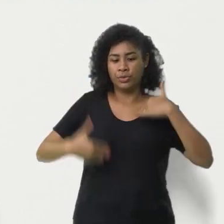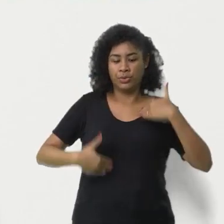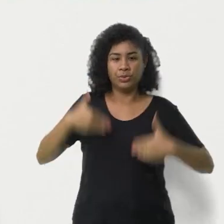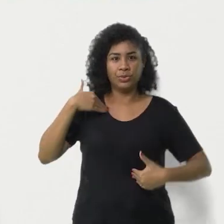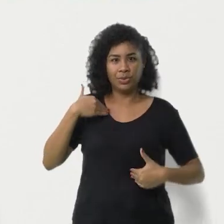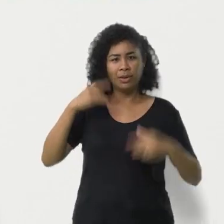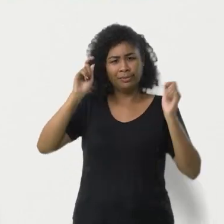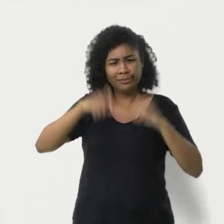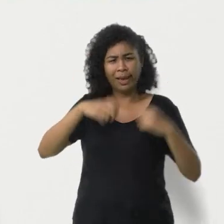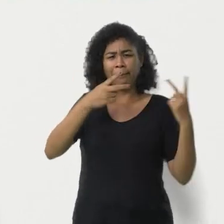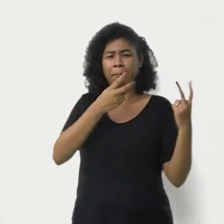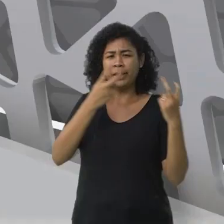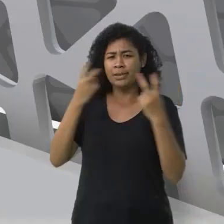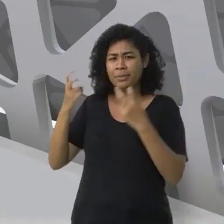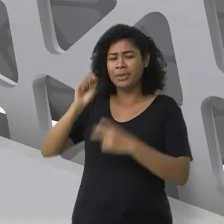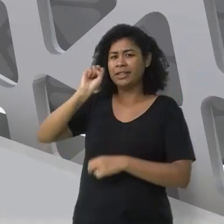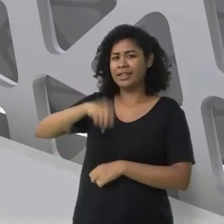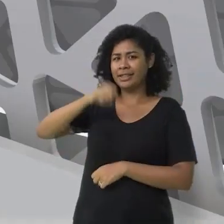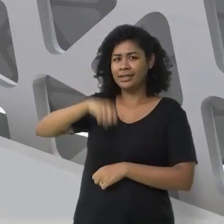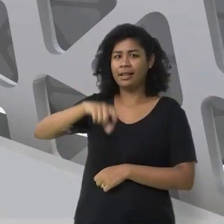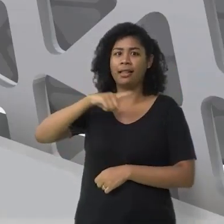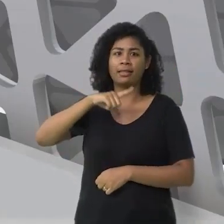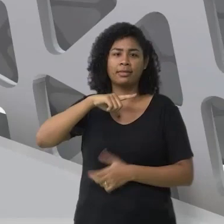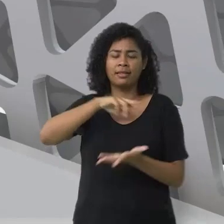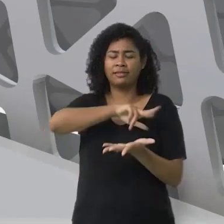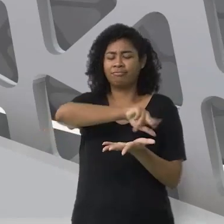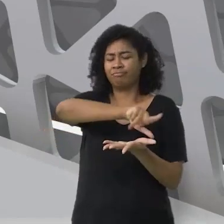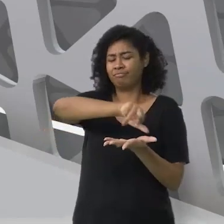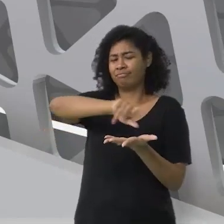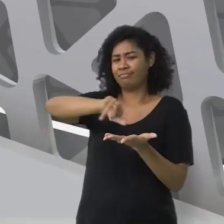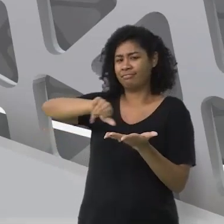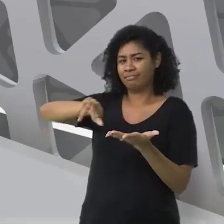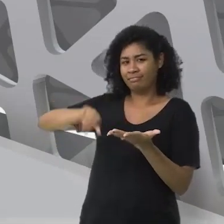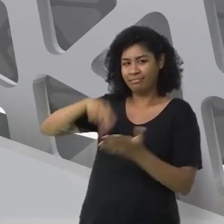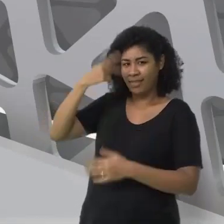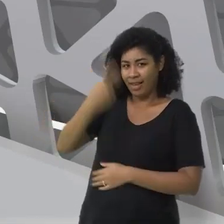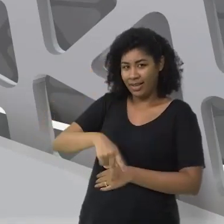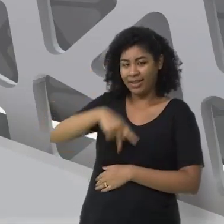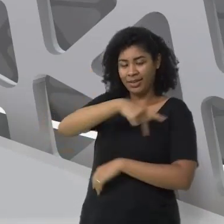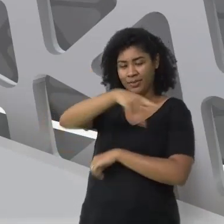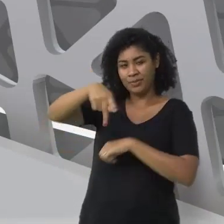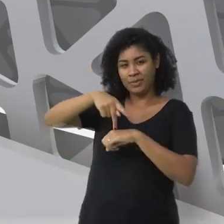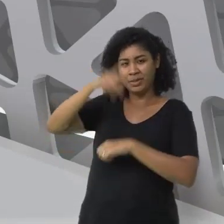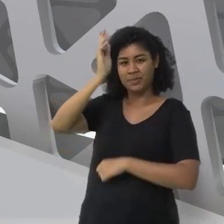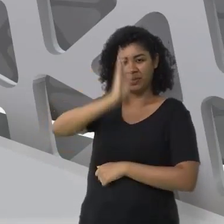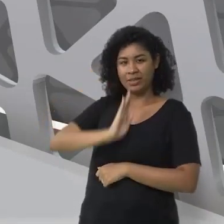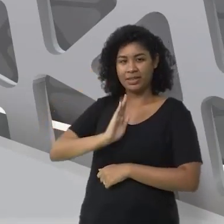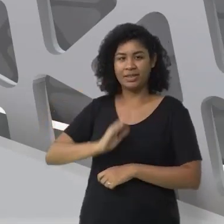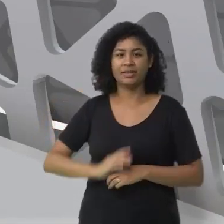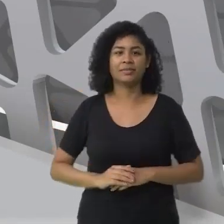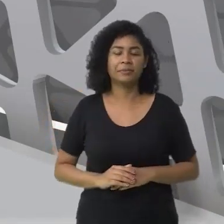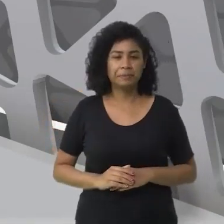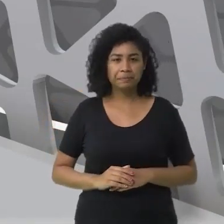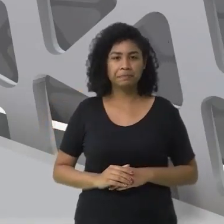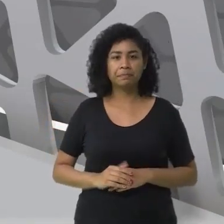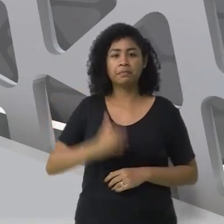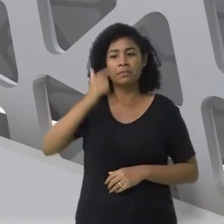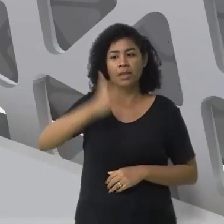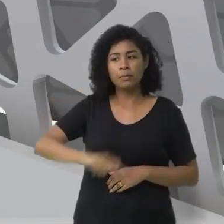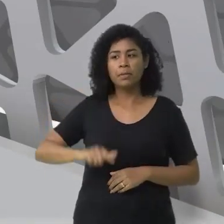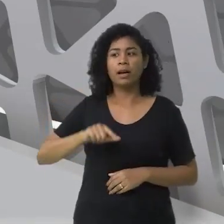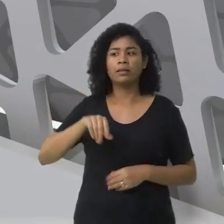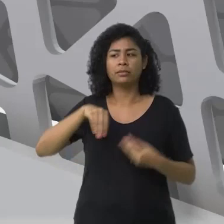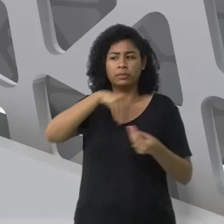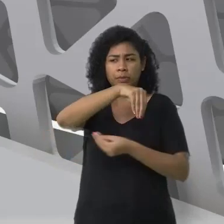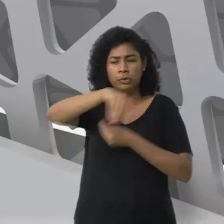pessoas. Então, a gente observa realmente uma grande diversidade aqui no nosso país, tá? E além, né, de ter essa